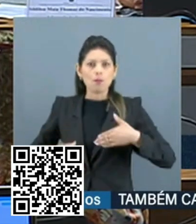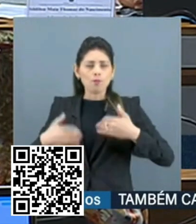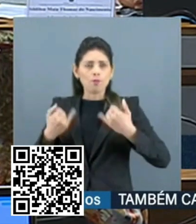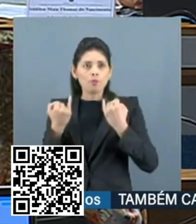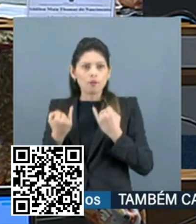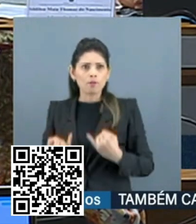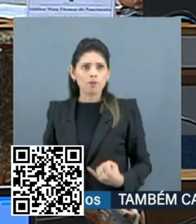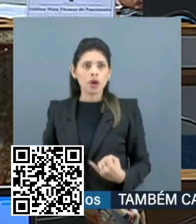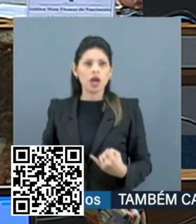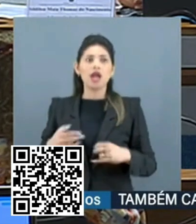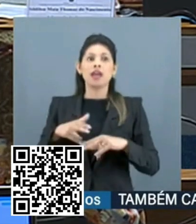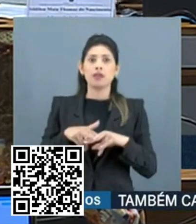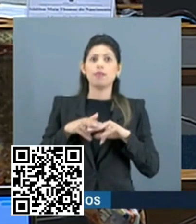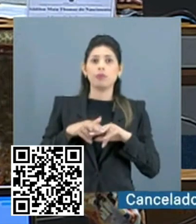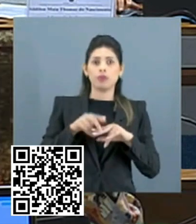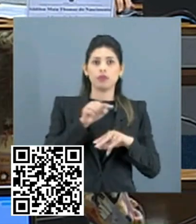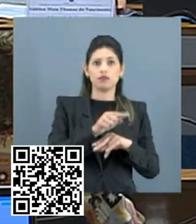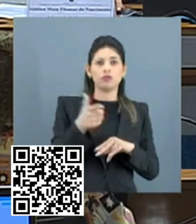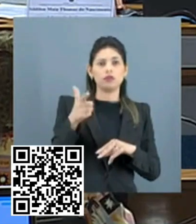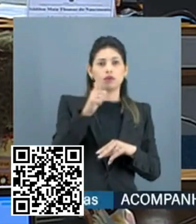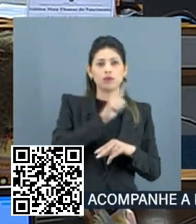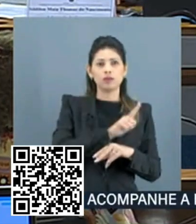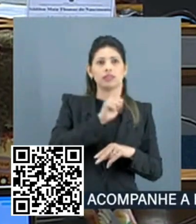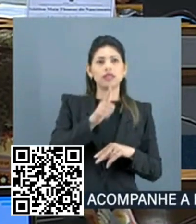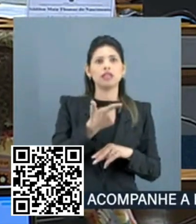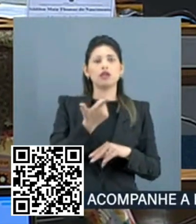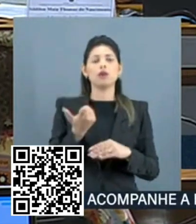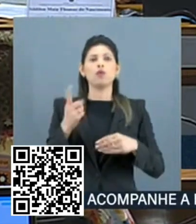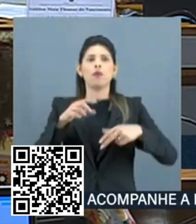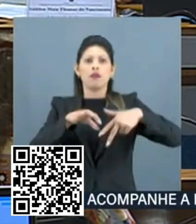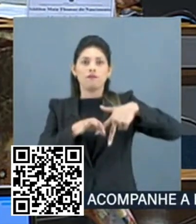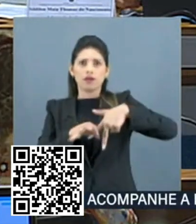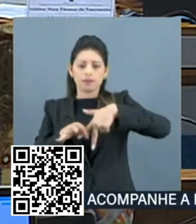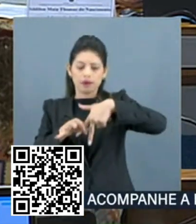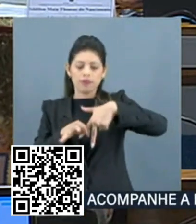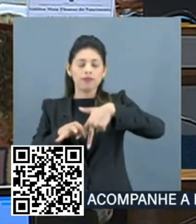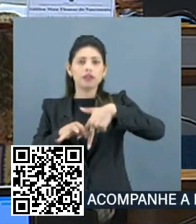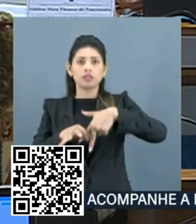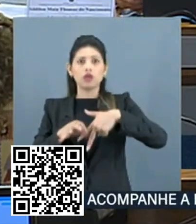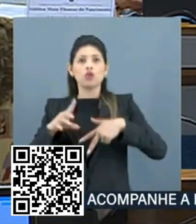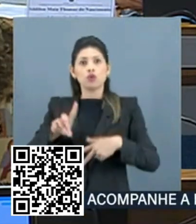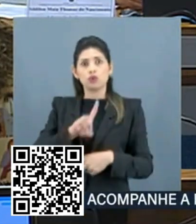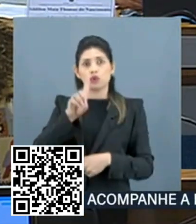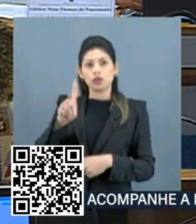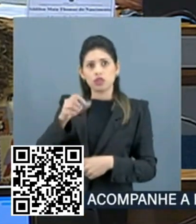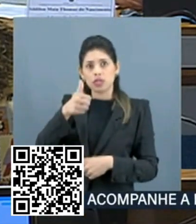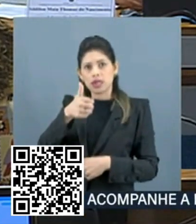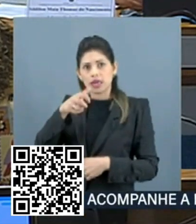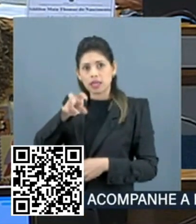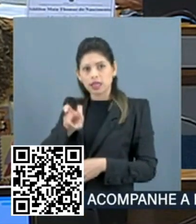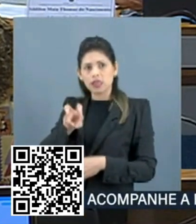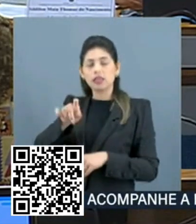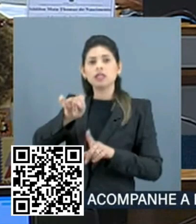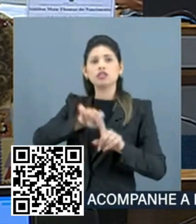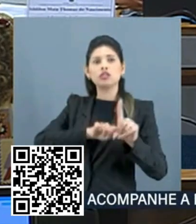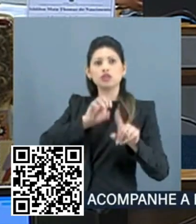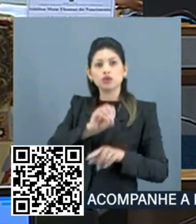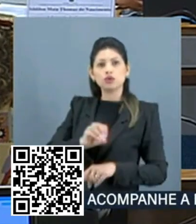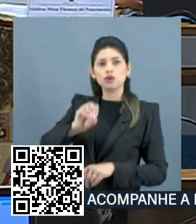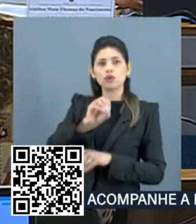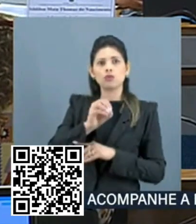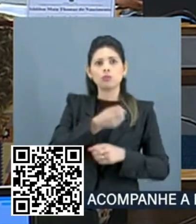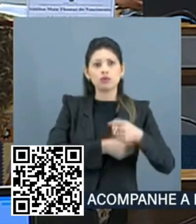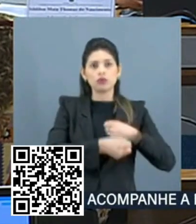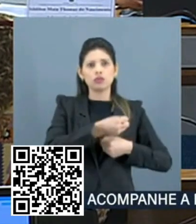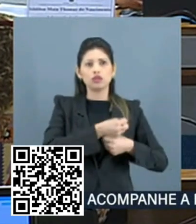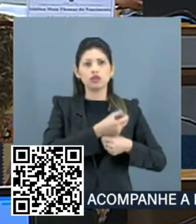direito a esse regime domiciliar, precisamente no dia 15 de outubro de 2021, e permanece,